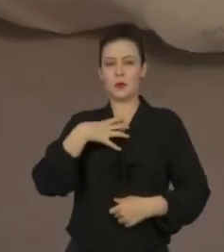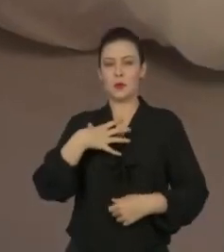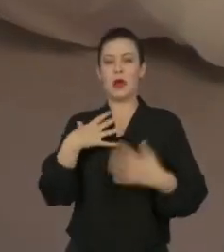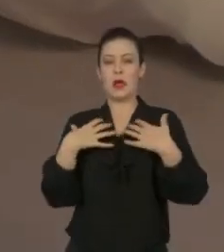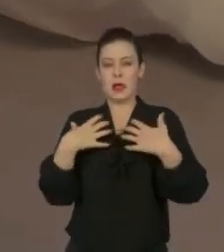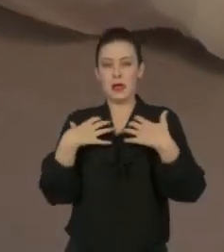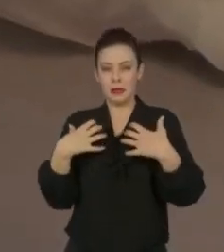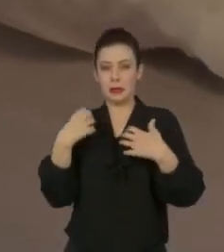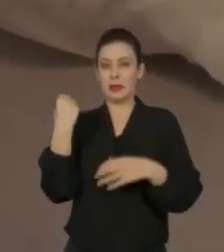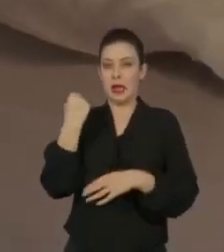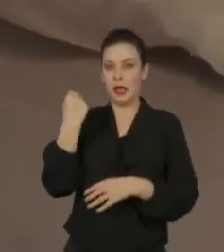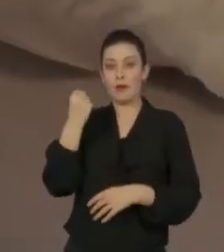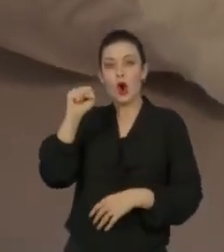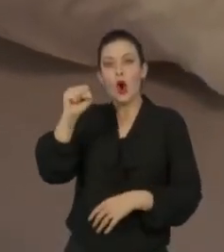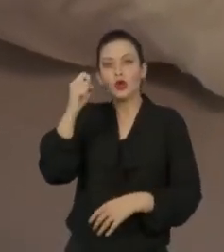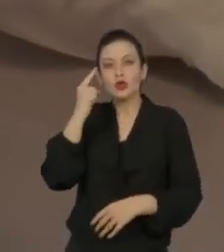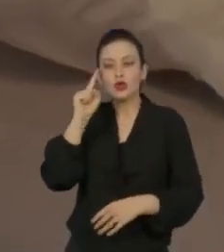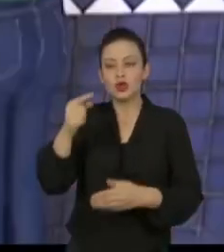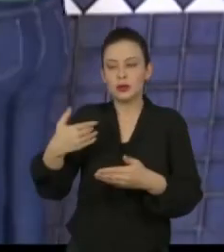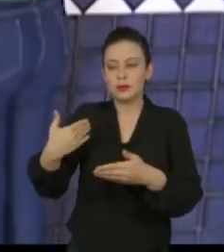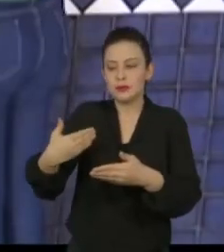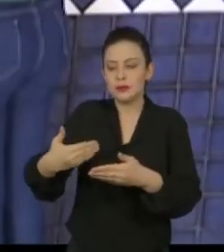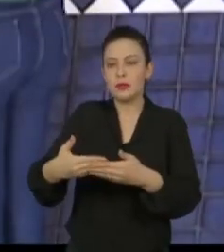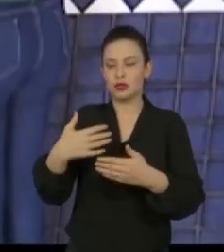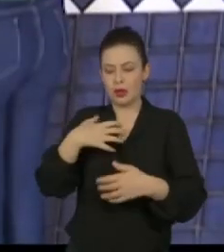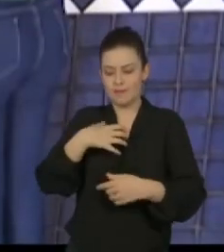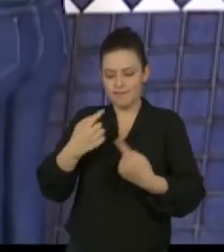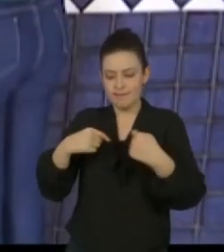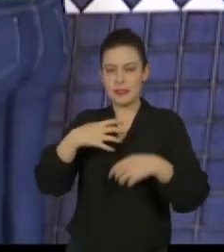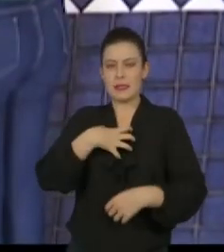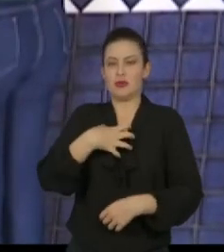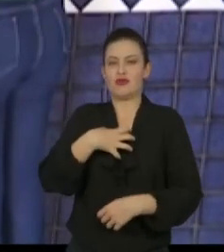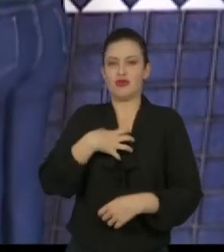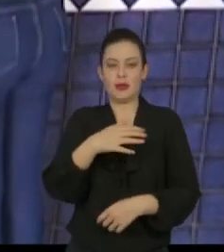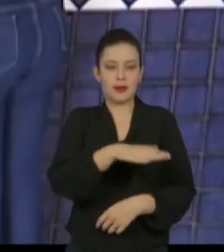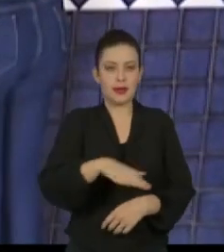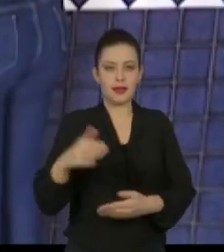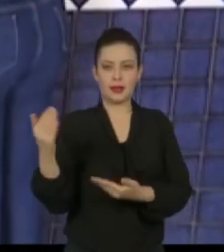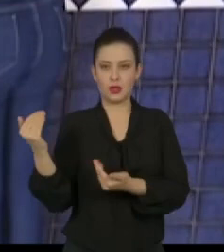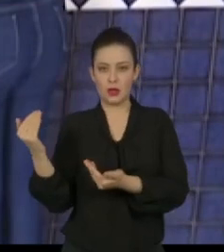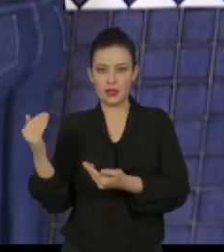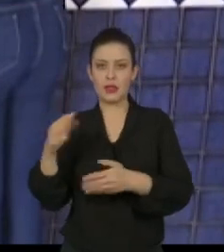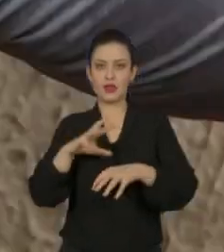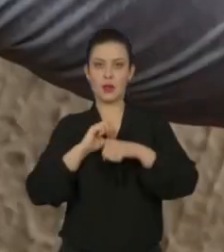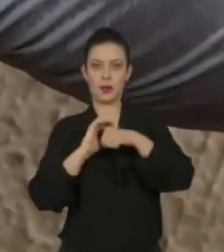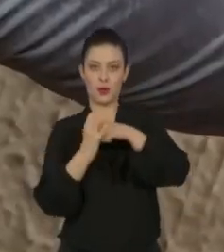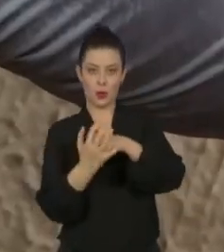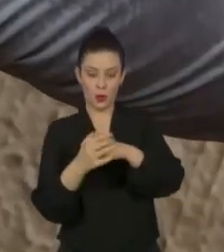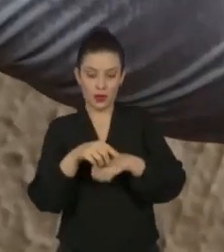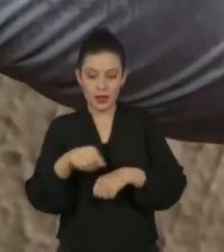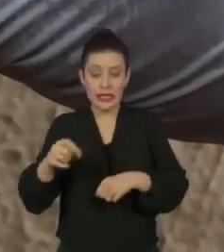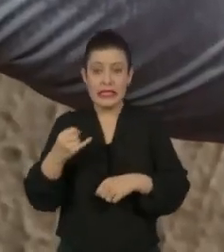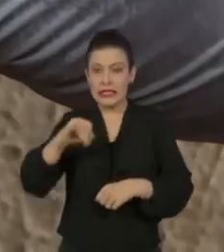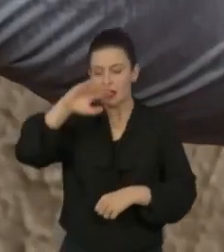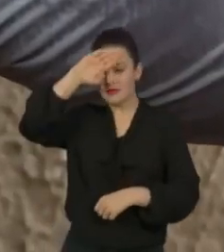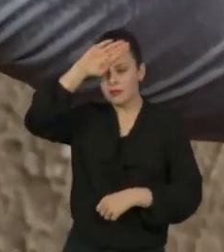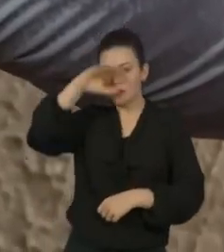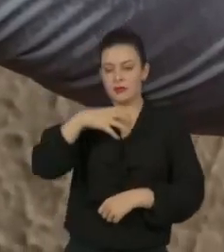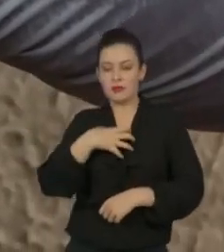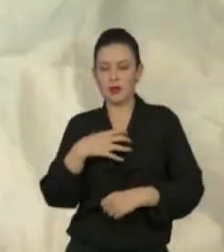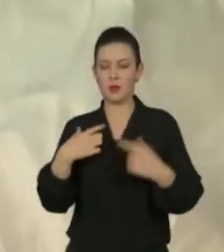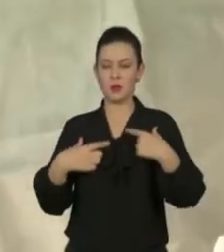grave, a partir do oitavo dia com sintomas. Crianças e adolescentes infectados pela Covid-19 que apresentarem